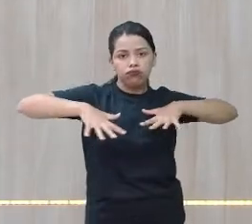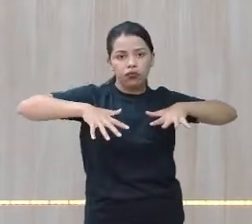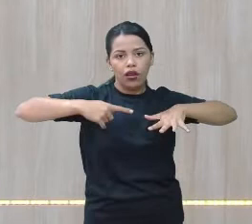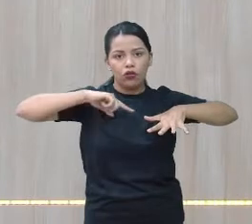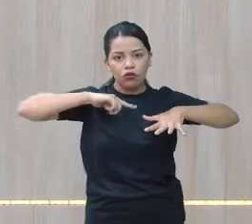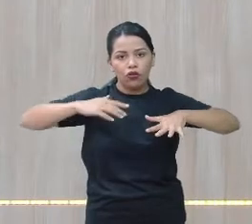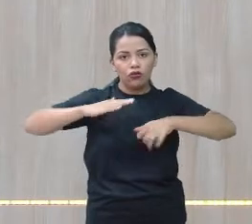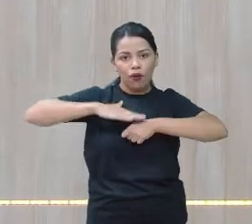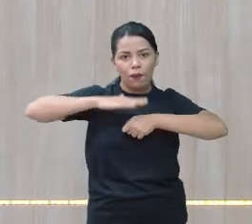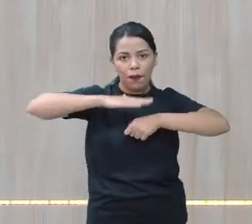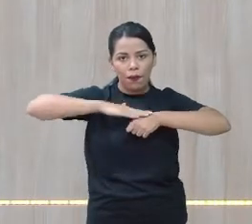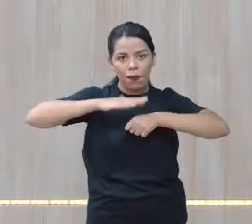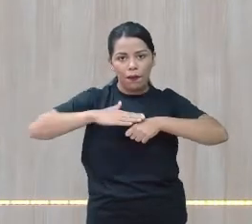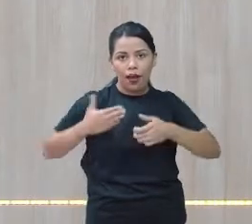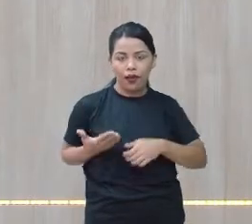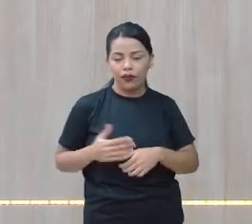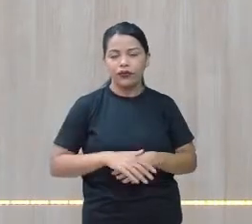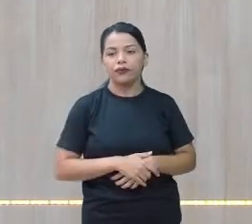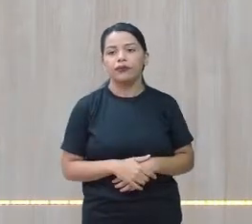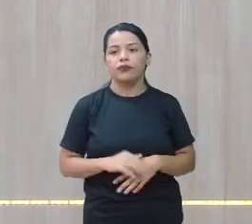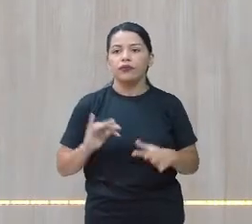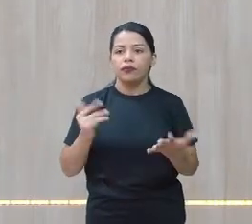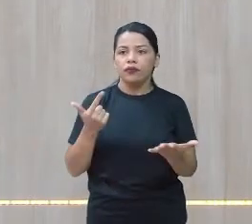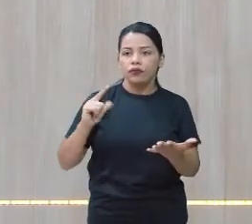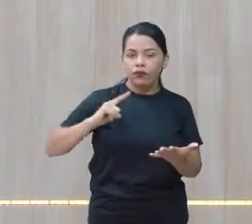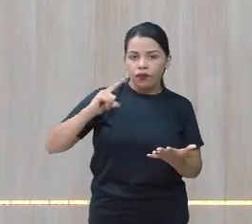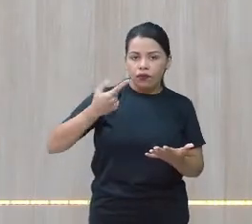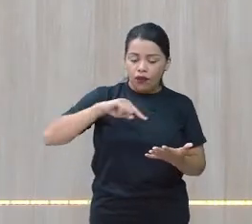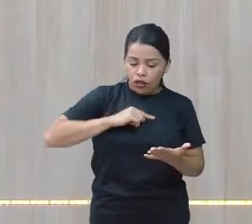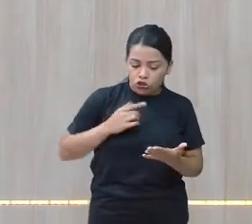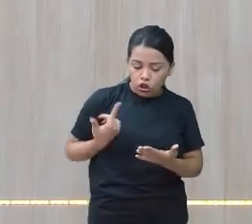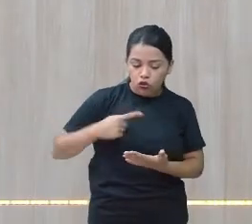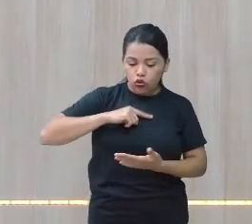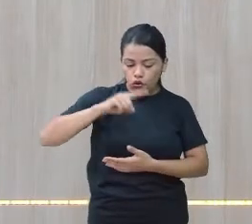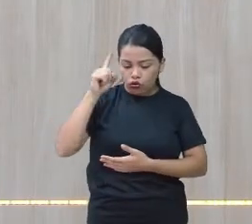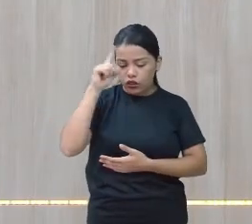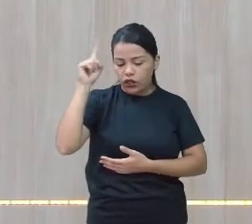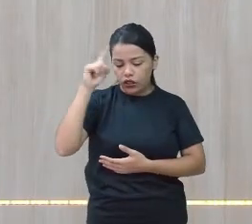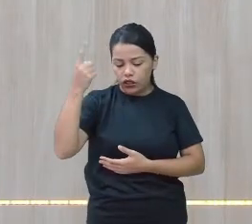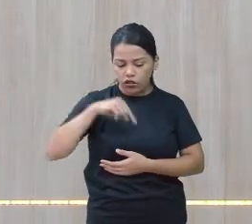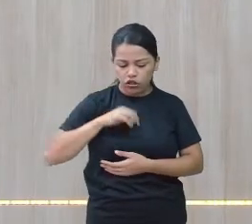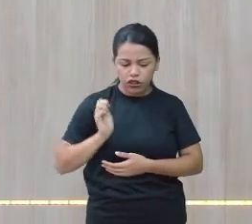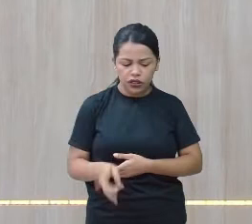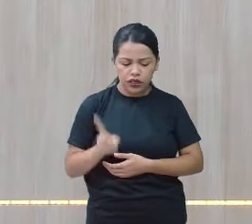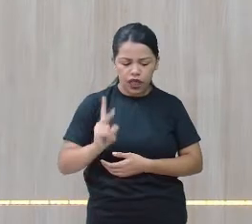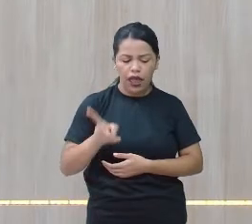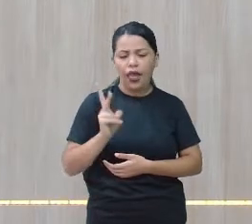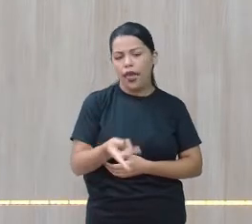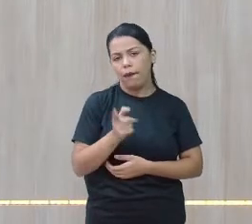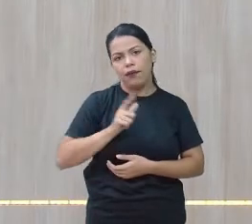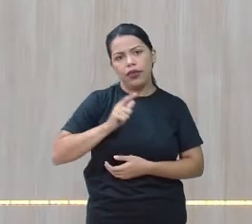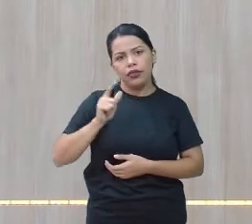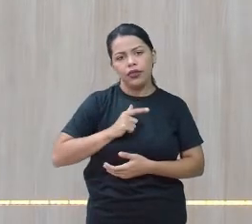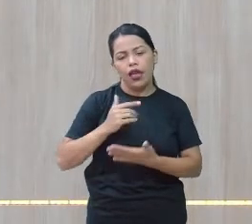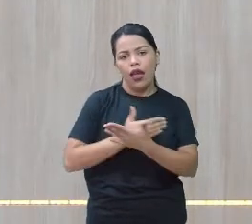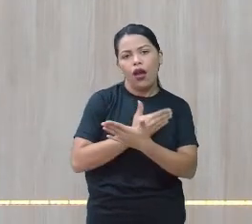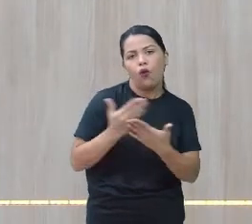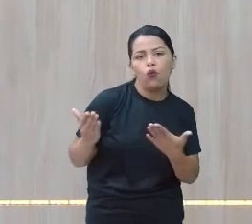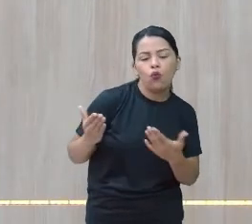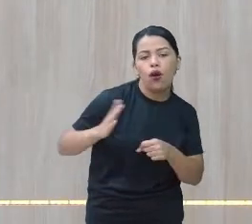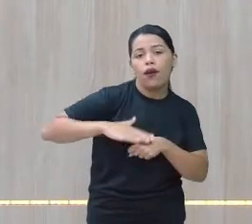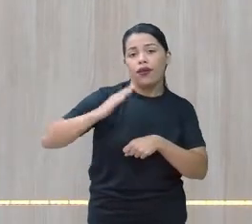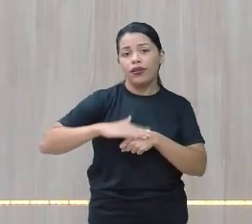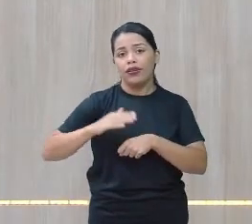muitas ações, e essas ações estamos contando sempre com o nosso sistema nervoso. Na hora que a gente responde a alguém que nos pergunta,